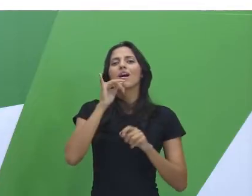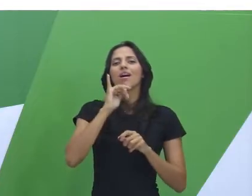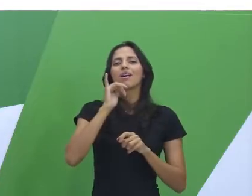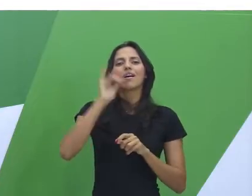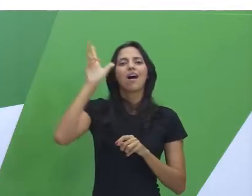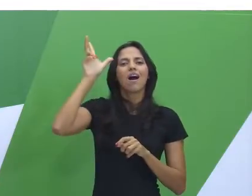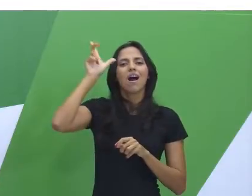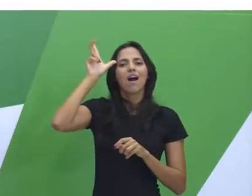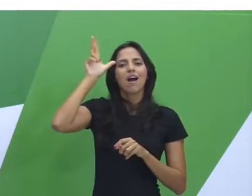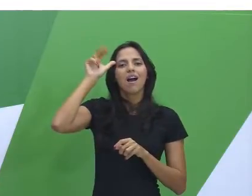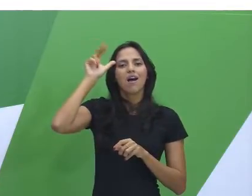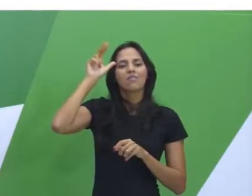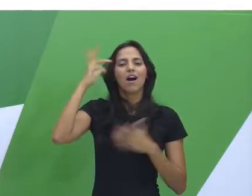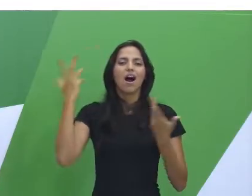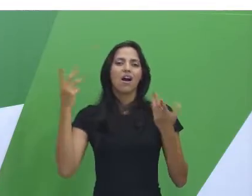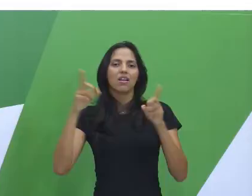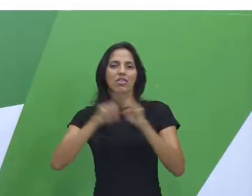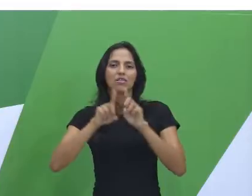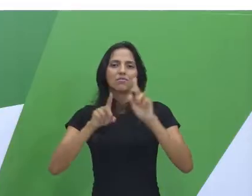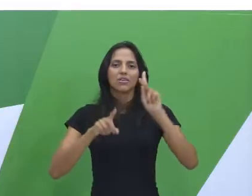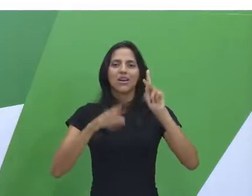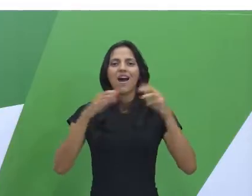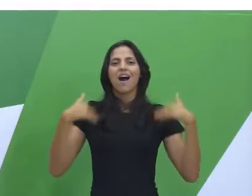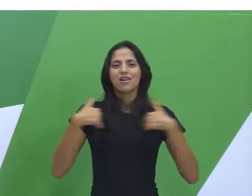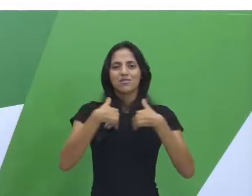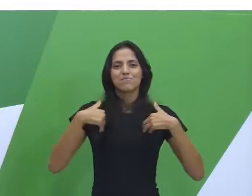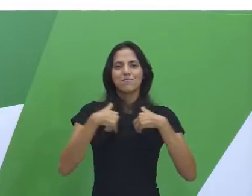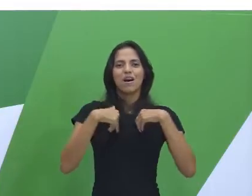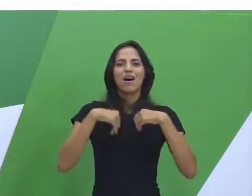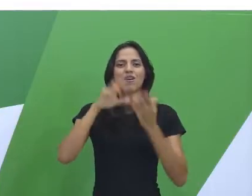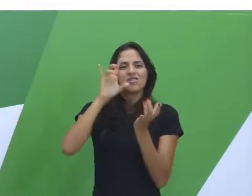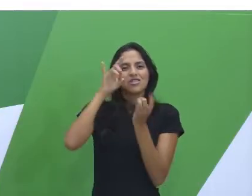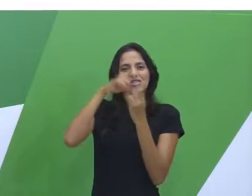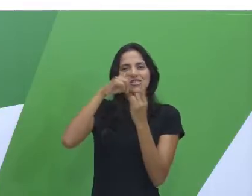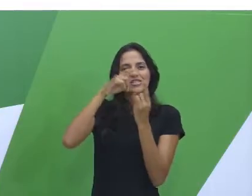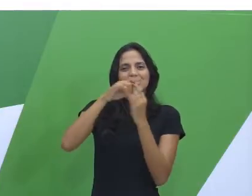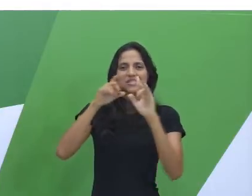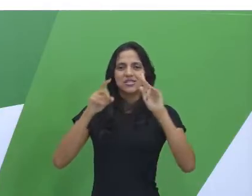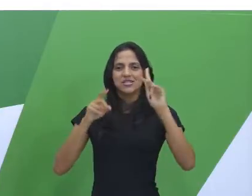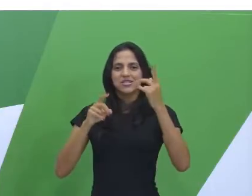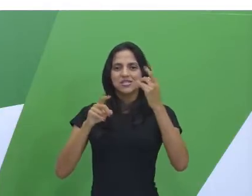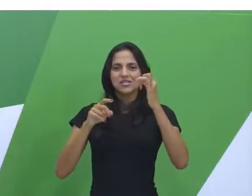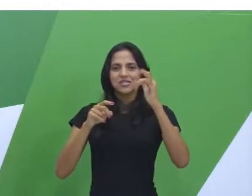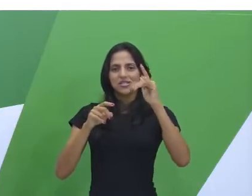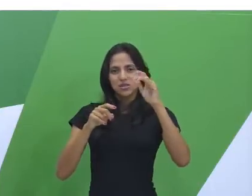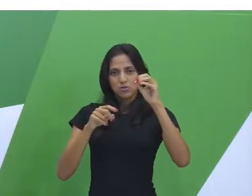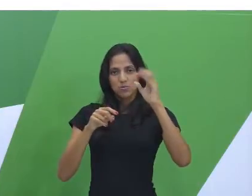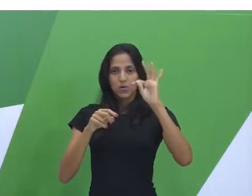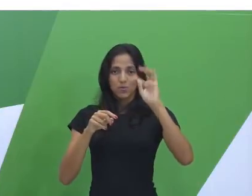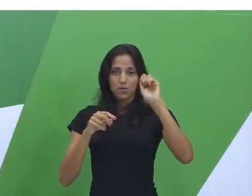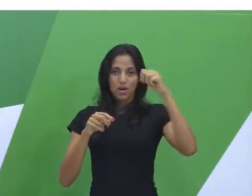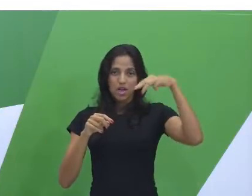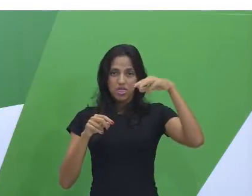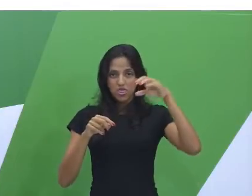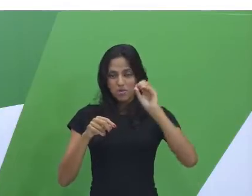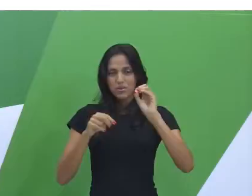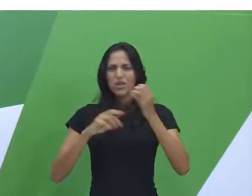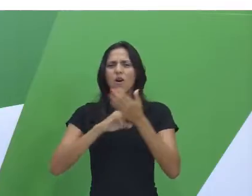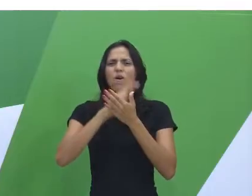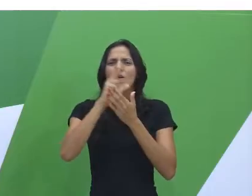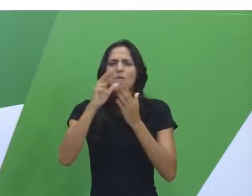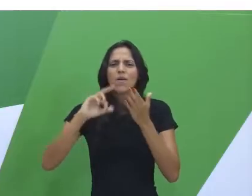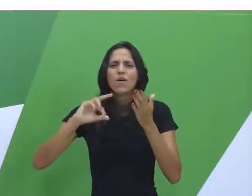isso, ó, hipódromo, hipopótamo, hipismo. Então, observe a origem epistemológica